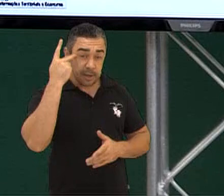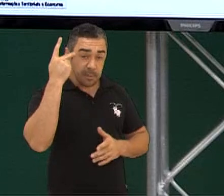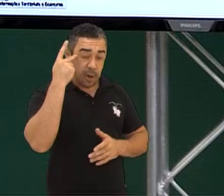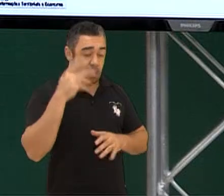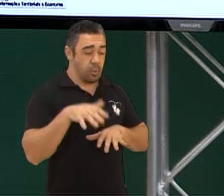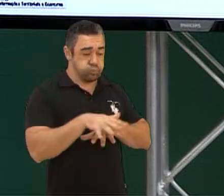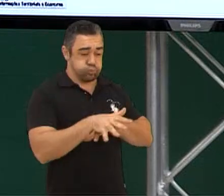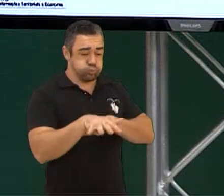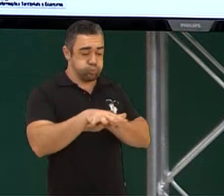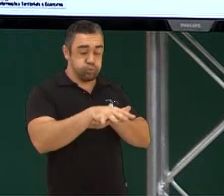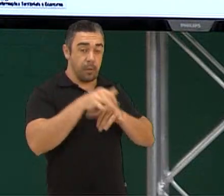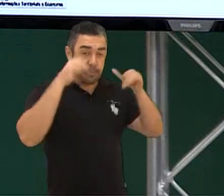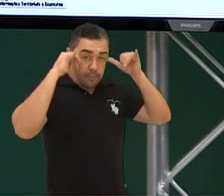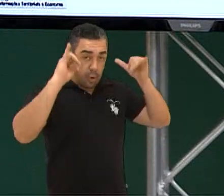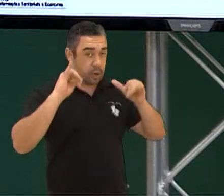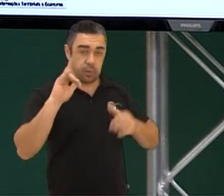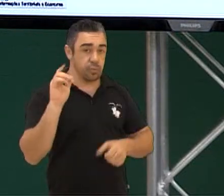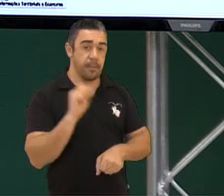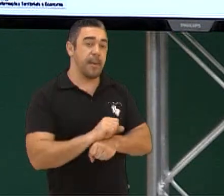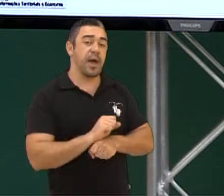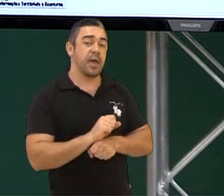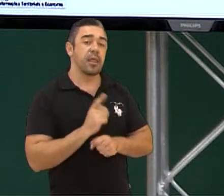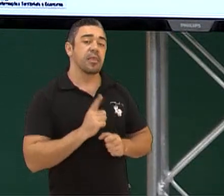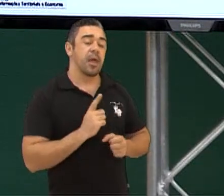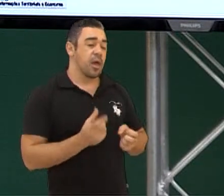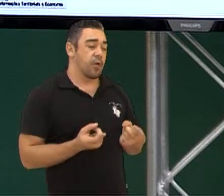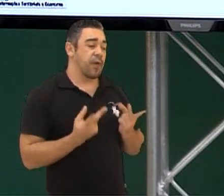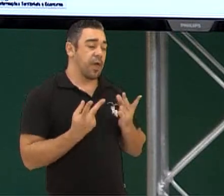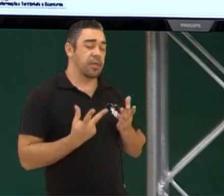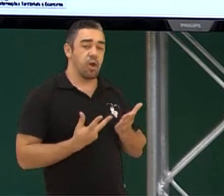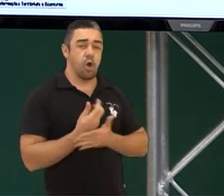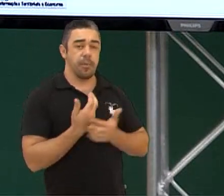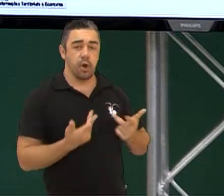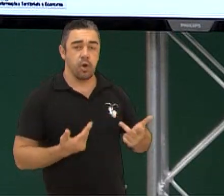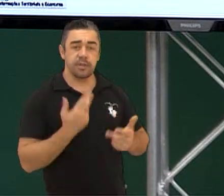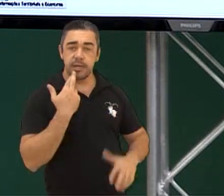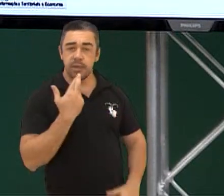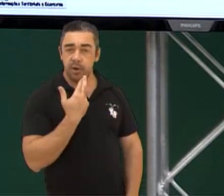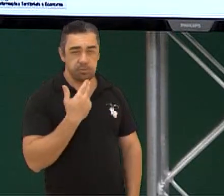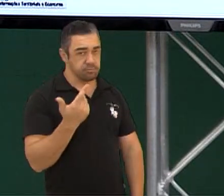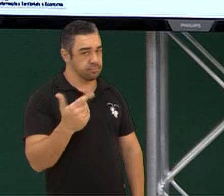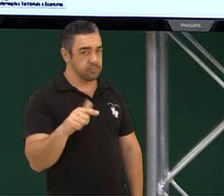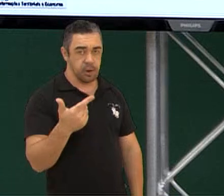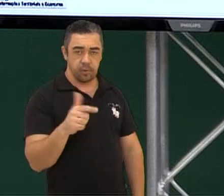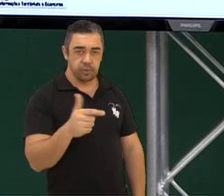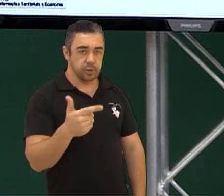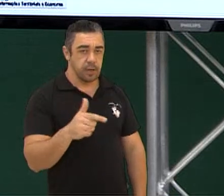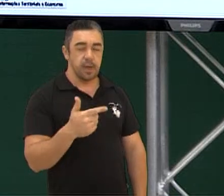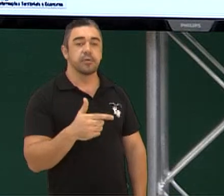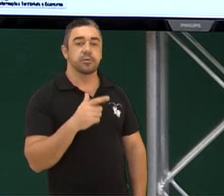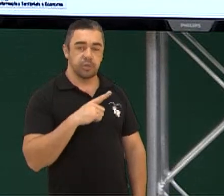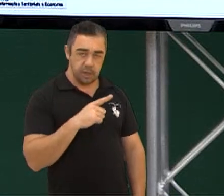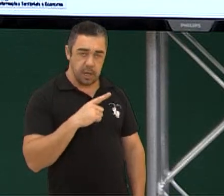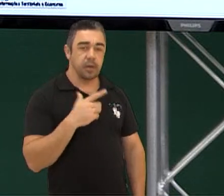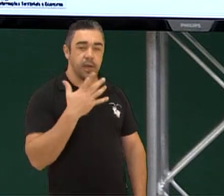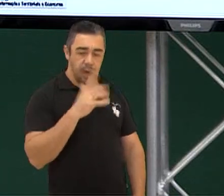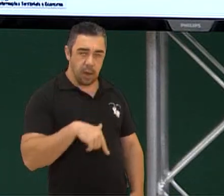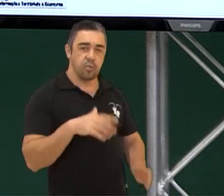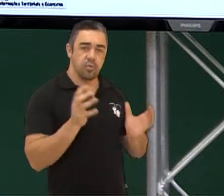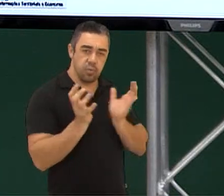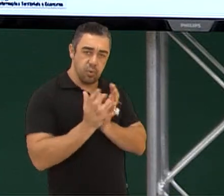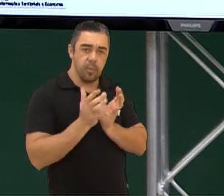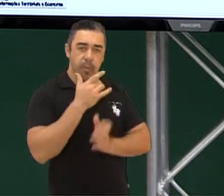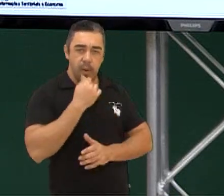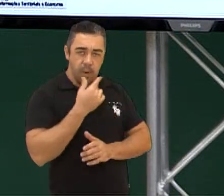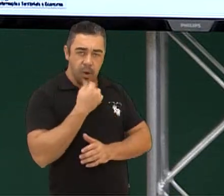né, o gado. E eles não tinham nas suas paradas ali um comércio, uma banquinha, né? Um restaurante, professora, para eles pararem ali. Eles tinham produzir, né? Então, o seu